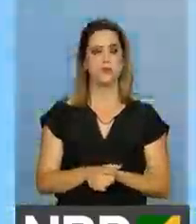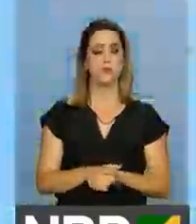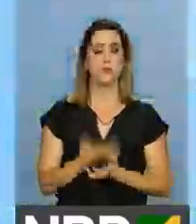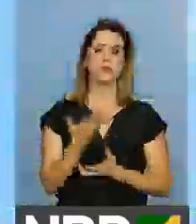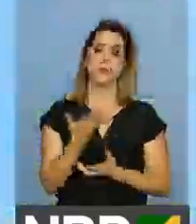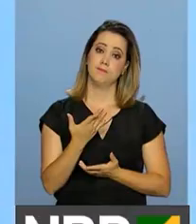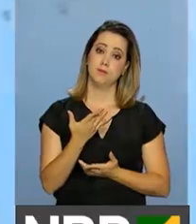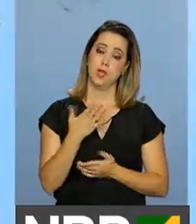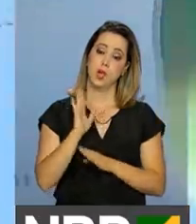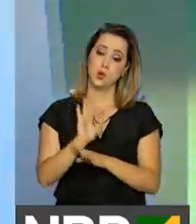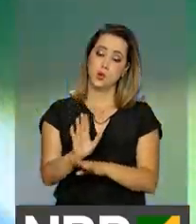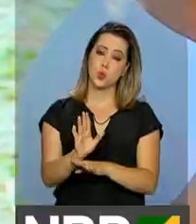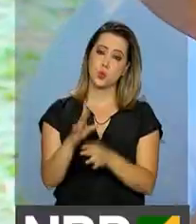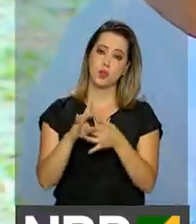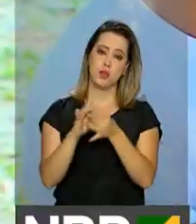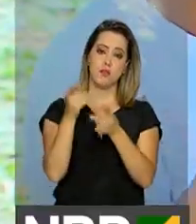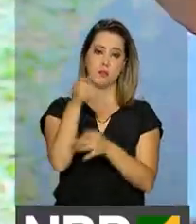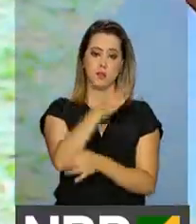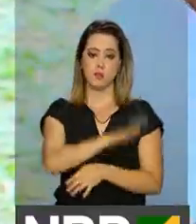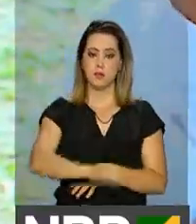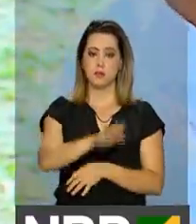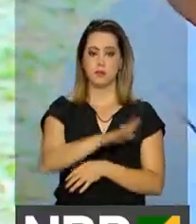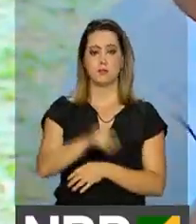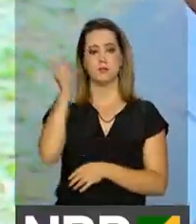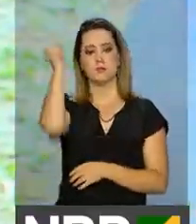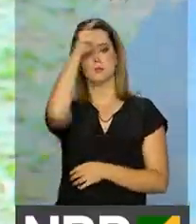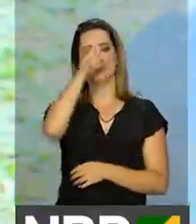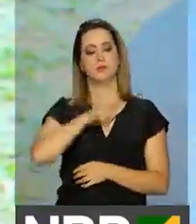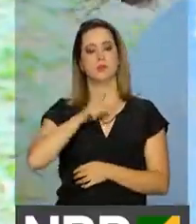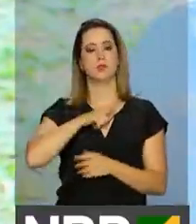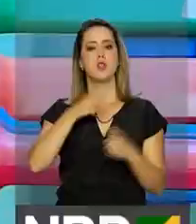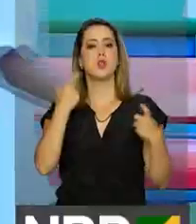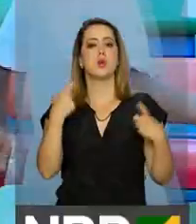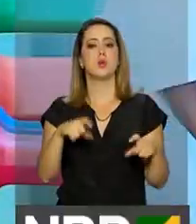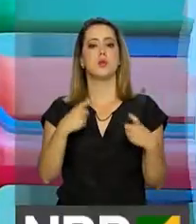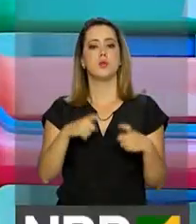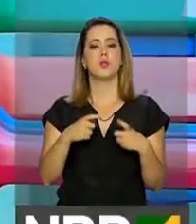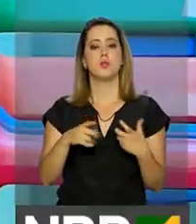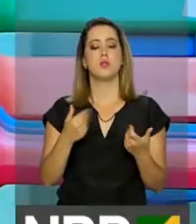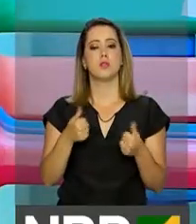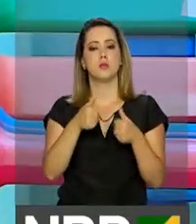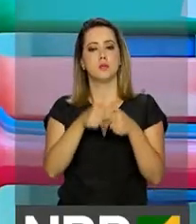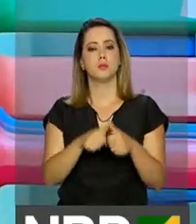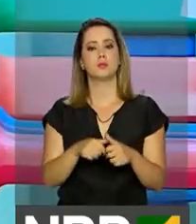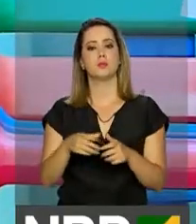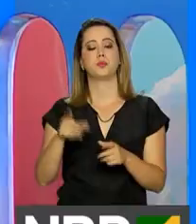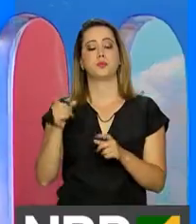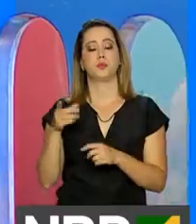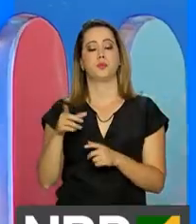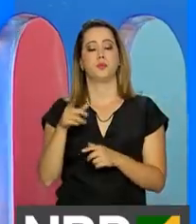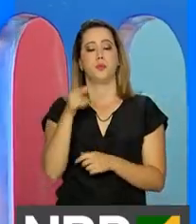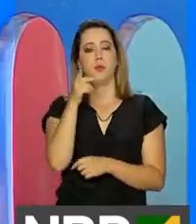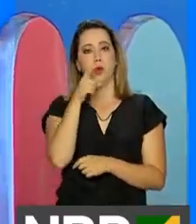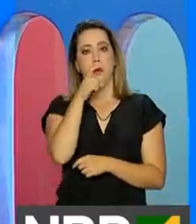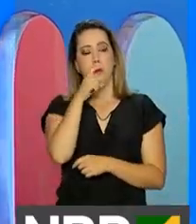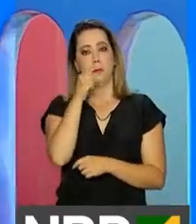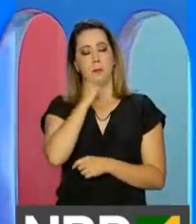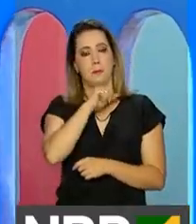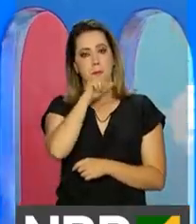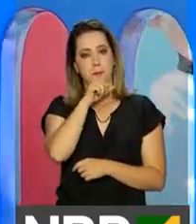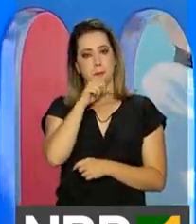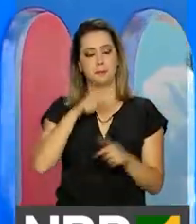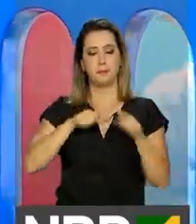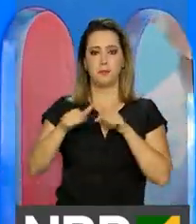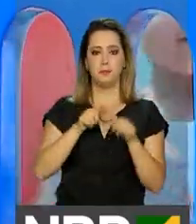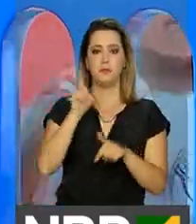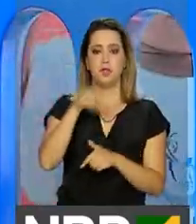não fosse o serviço voluntário, essas crianças dificilmente teriam onde ficar durante o tempo em que os pais trabalham. Elas são filhas de catadores